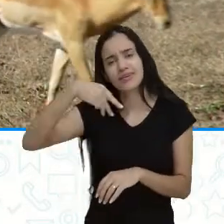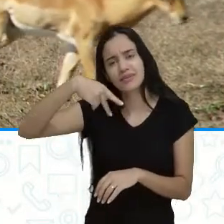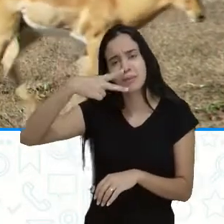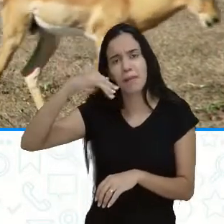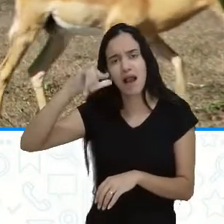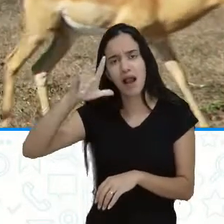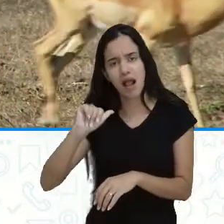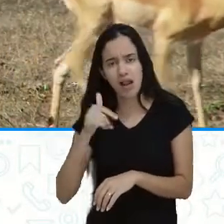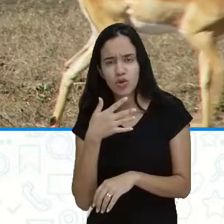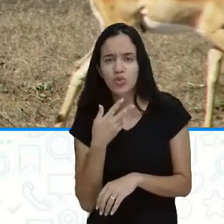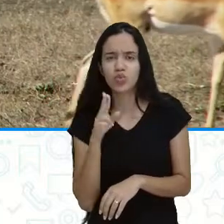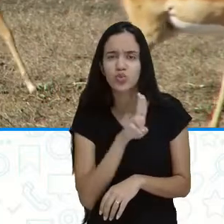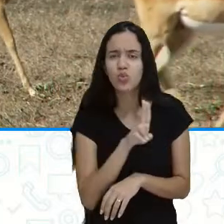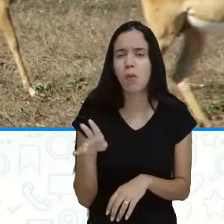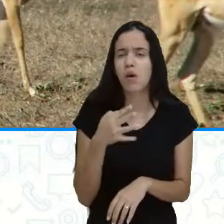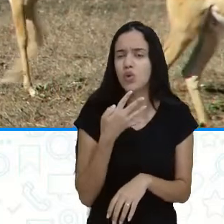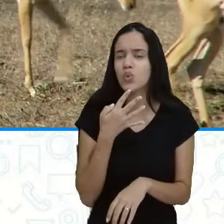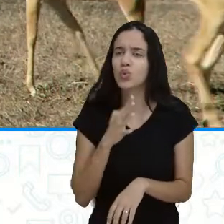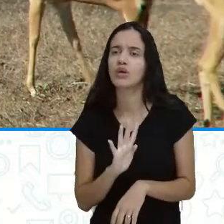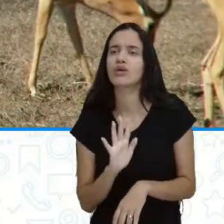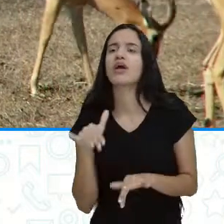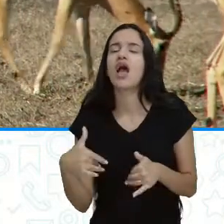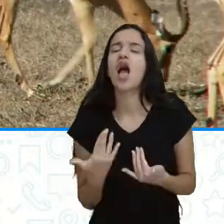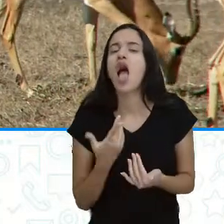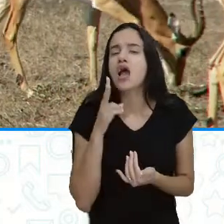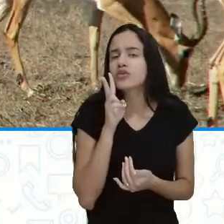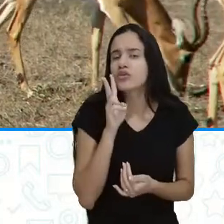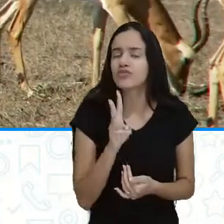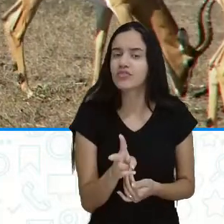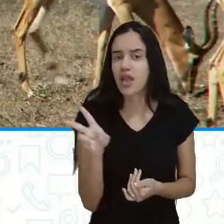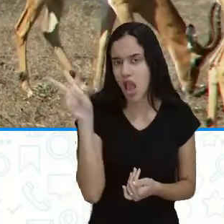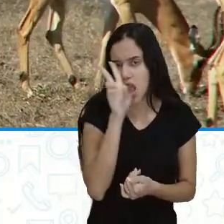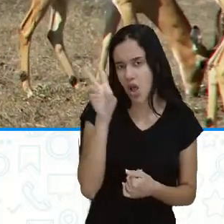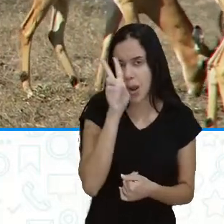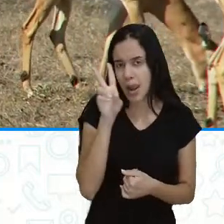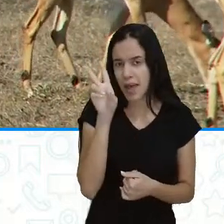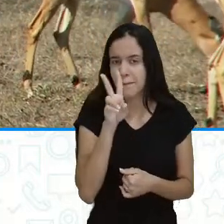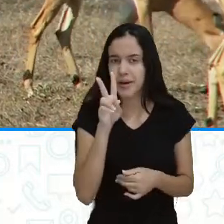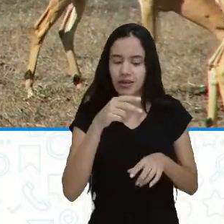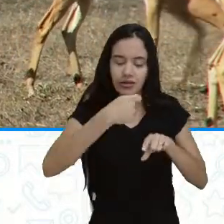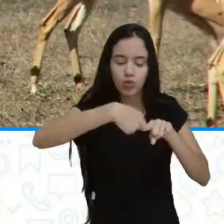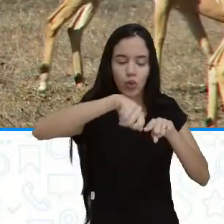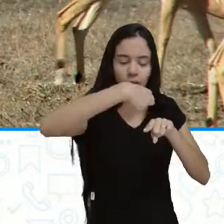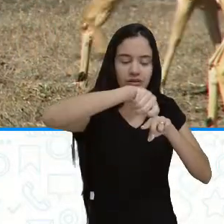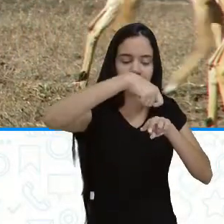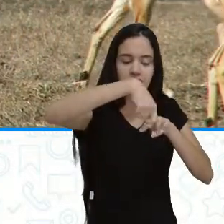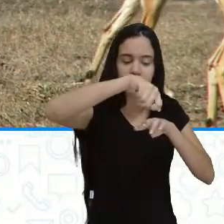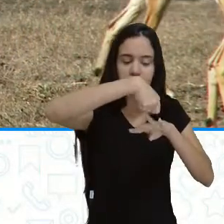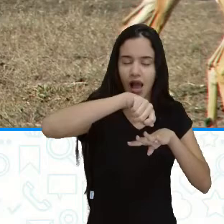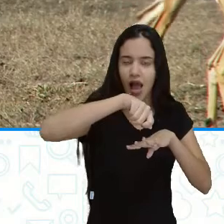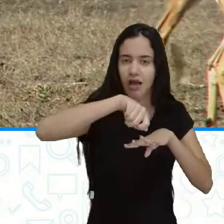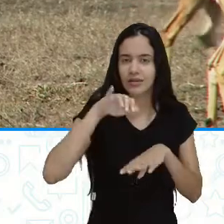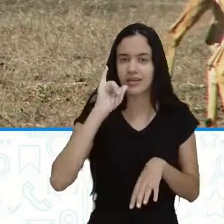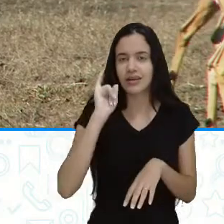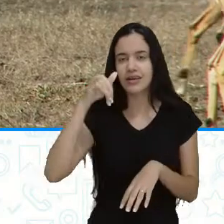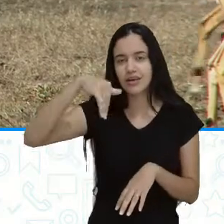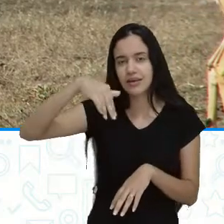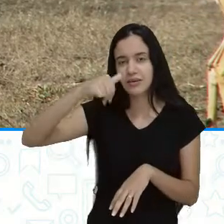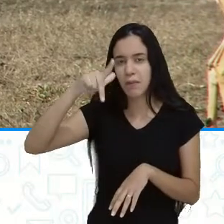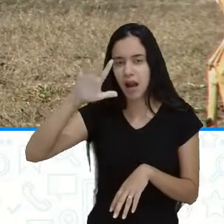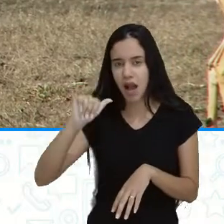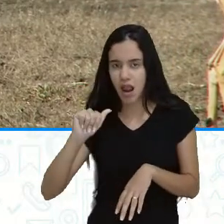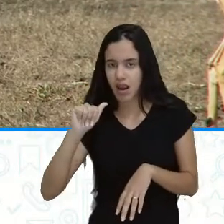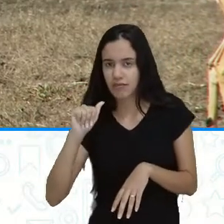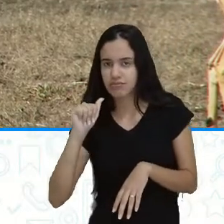é? E sabe, quando eu vi, eu lembrei daquele esmalte Impala. Será que aquele esmalte assim? Não sei. Quem botou o